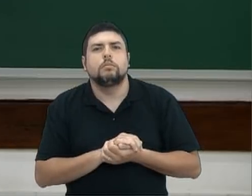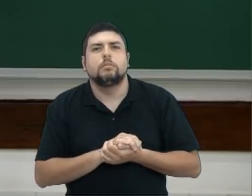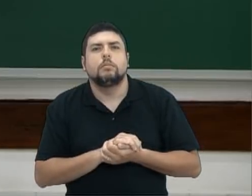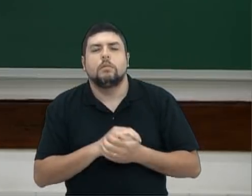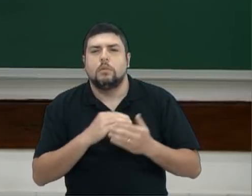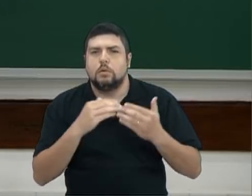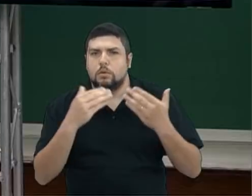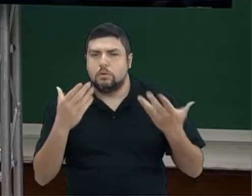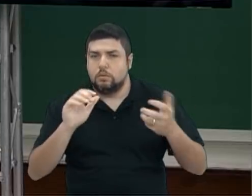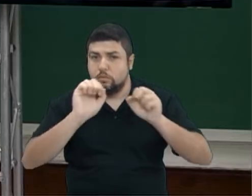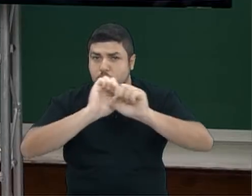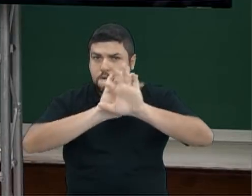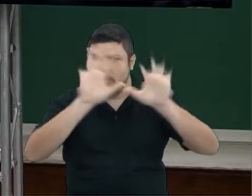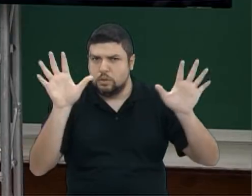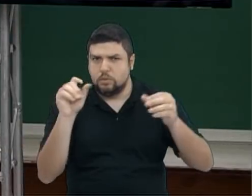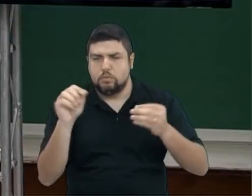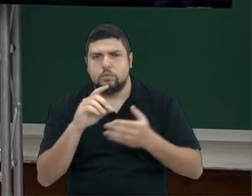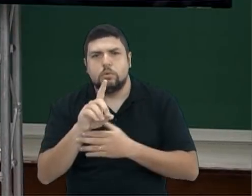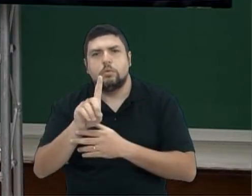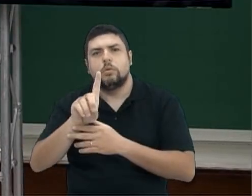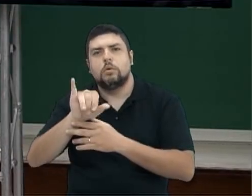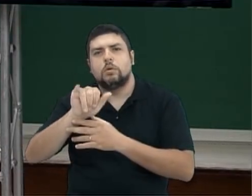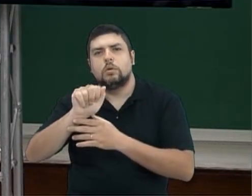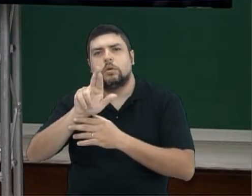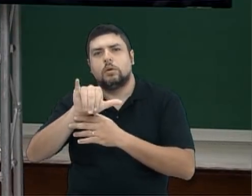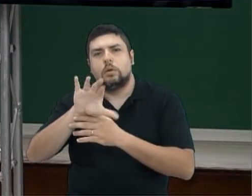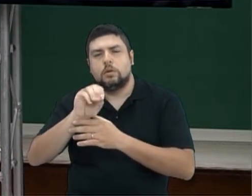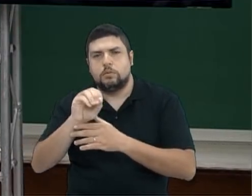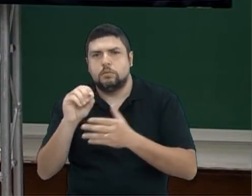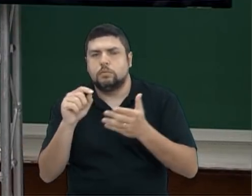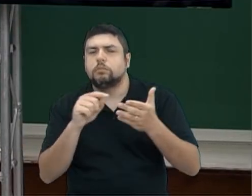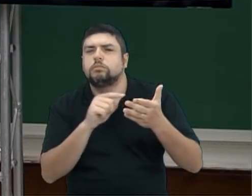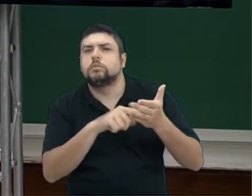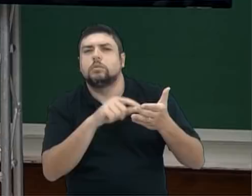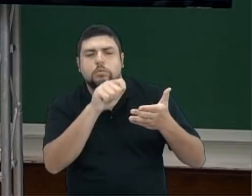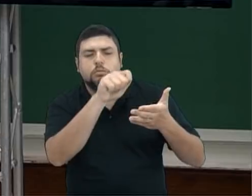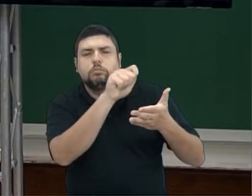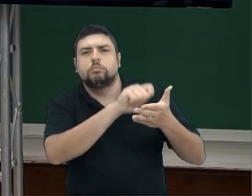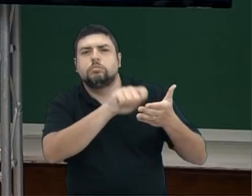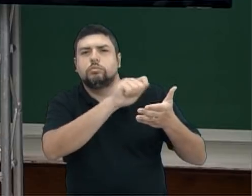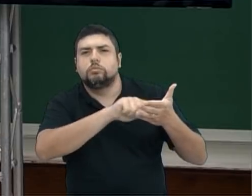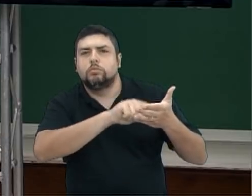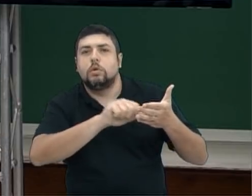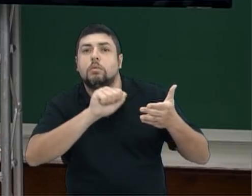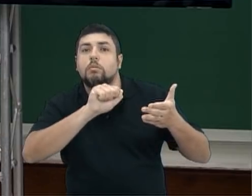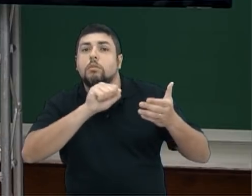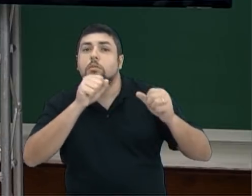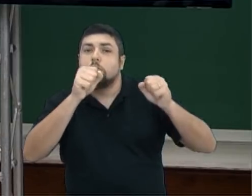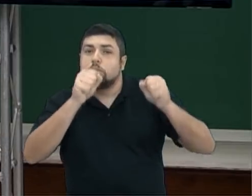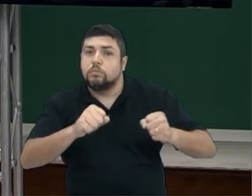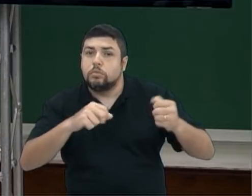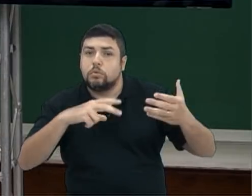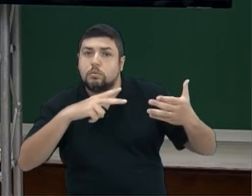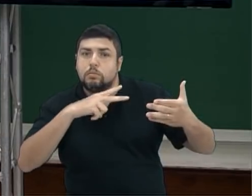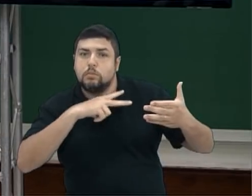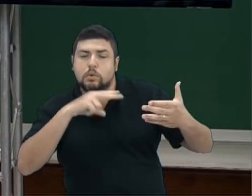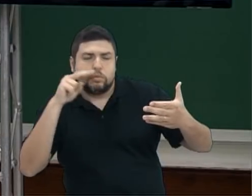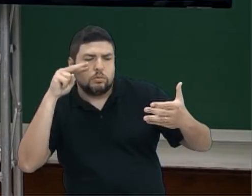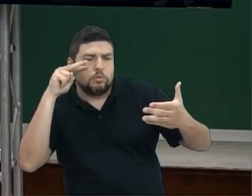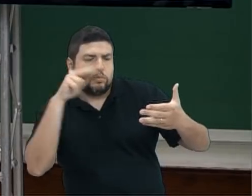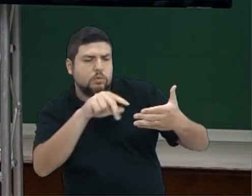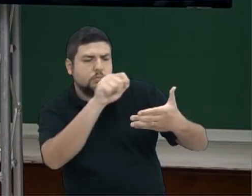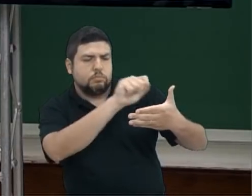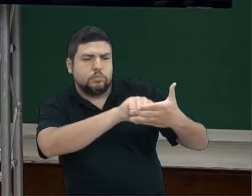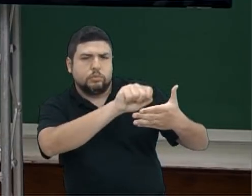O diário, ele pode ser um gênero que você escreve para você mesmo. Então, você produz